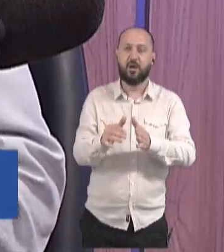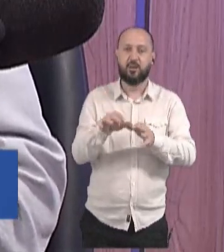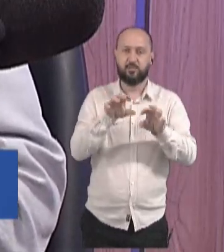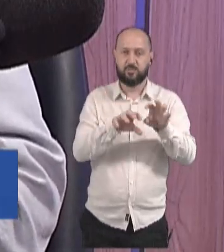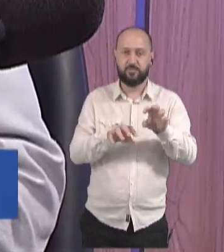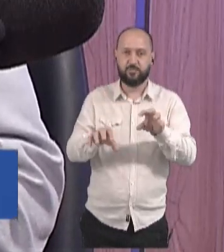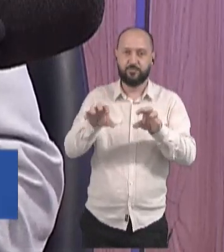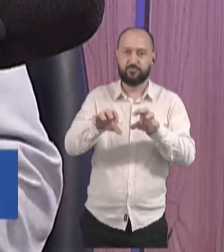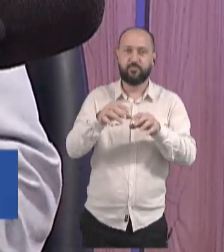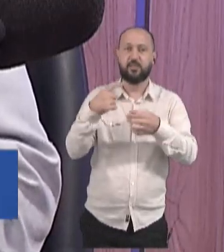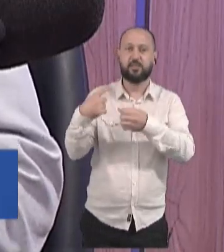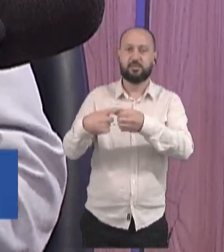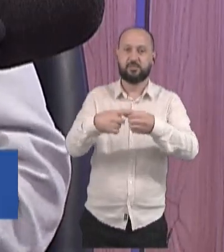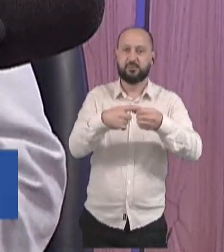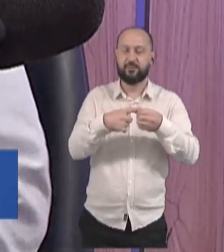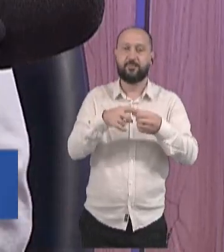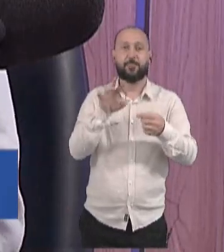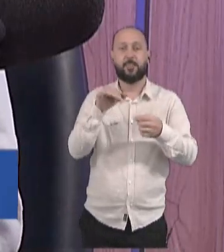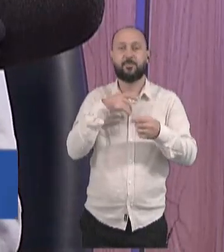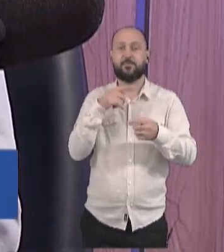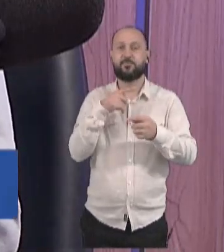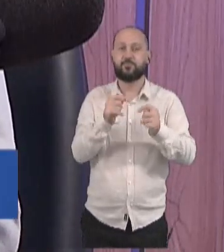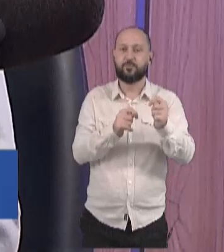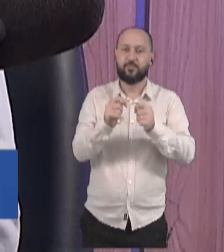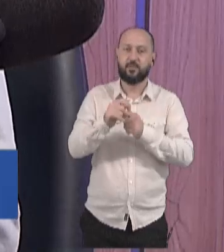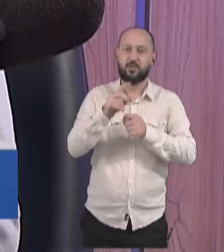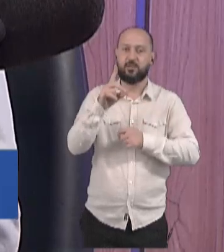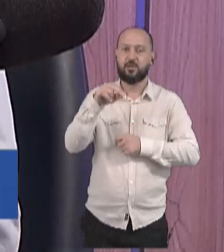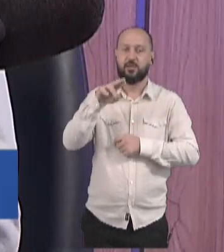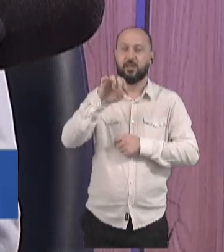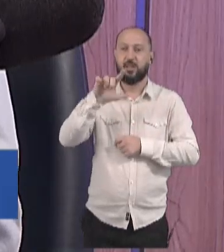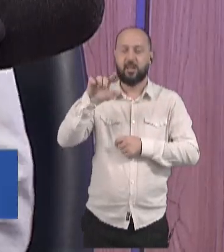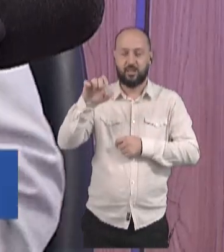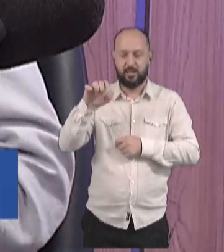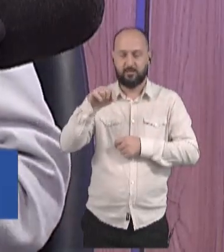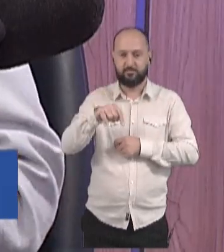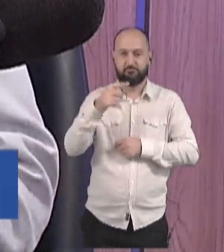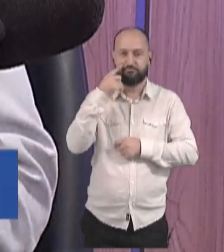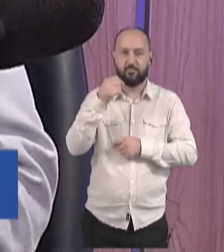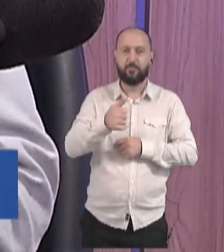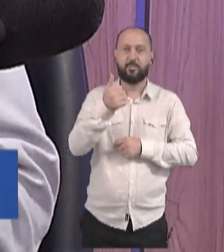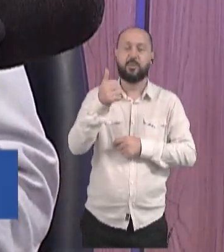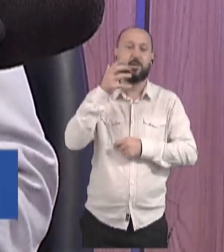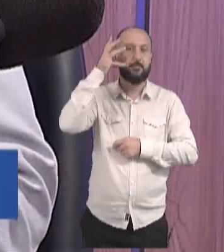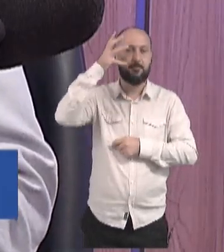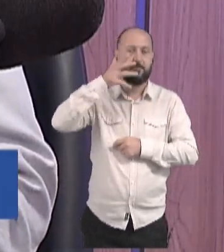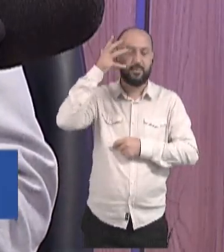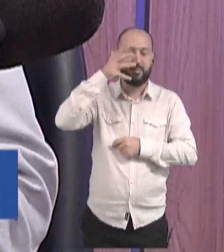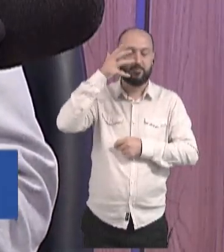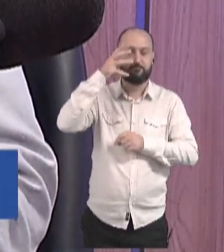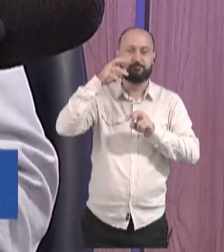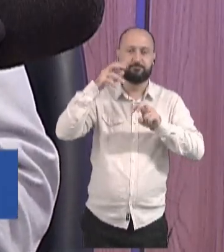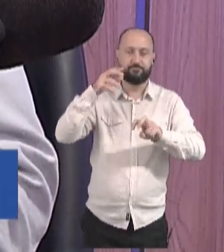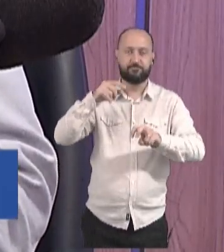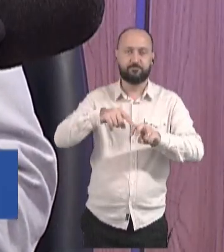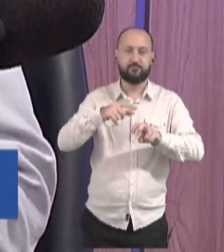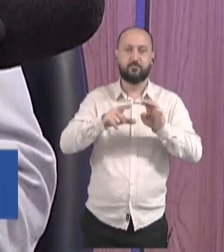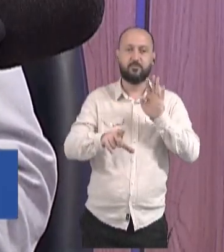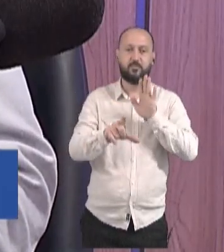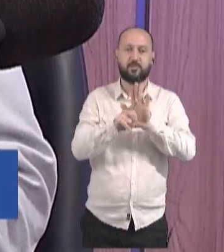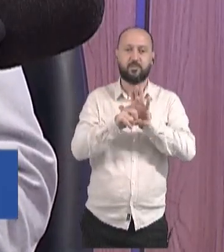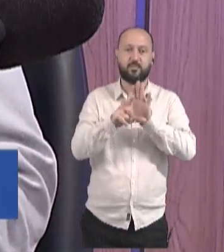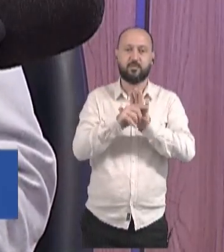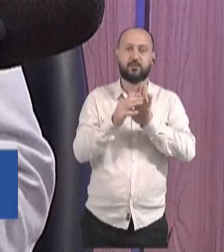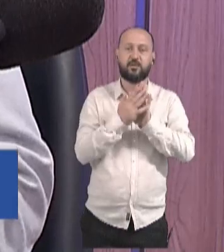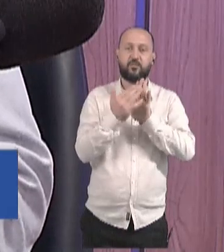no campo e na cidade, a gente vai ter como moderadora Daniele Coelho Marques a primeira palestra dessa segunda mesa,